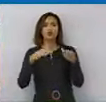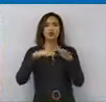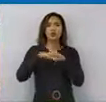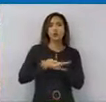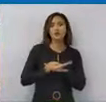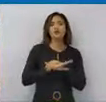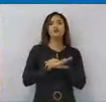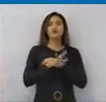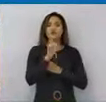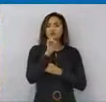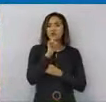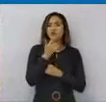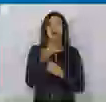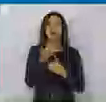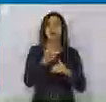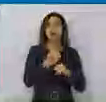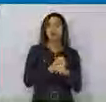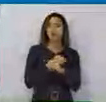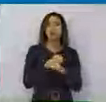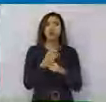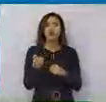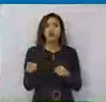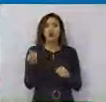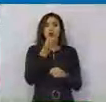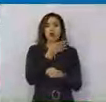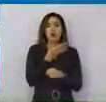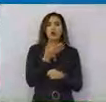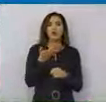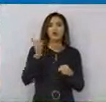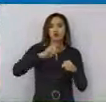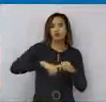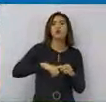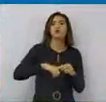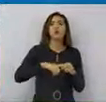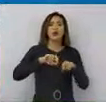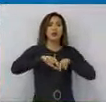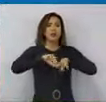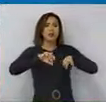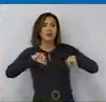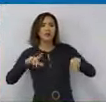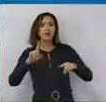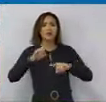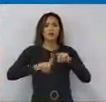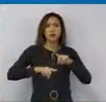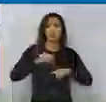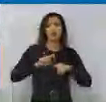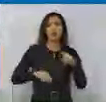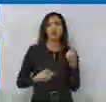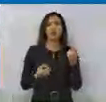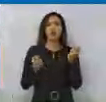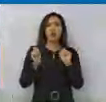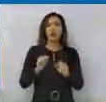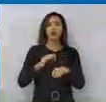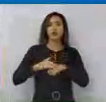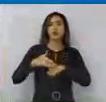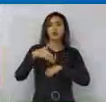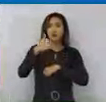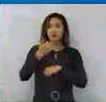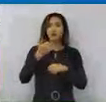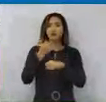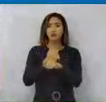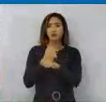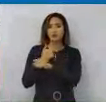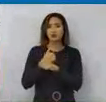de reservatórios, a recuperação de estações elevatórias e uma série de equipamentos para poder melhorar essa